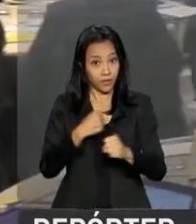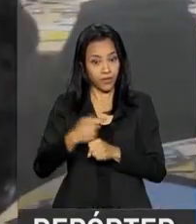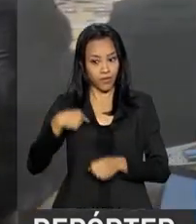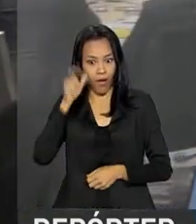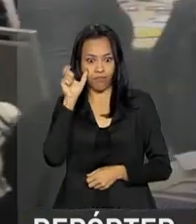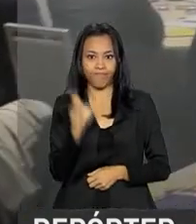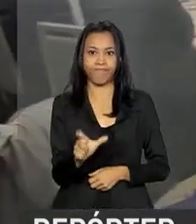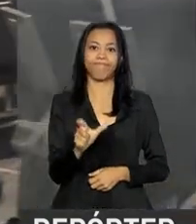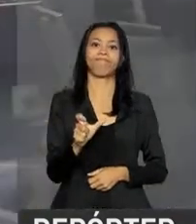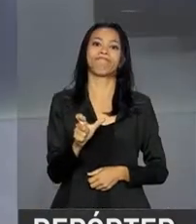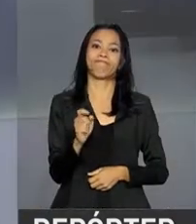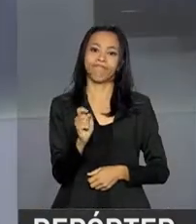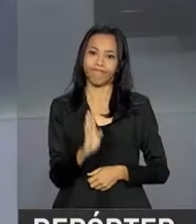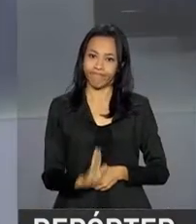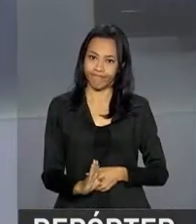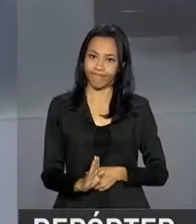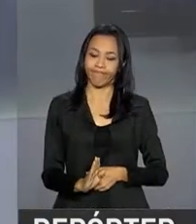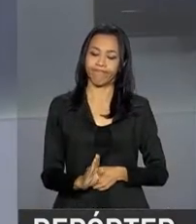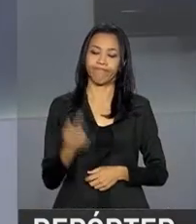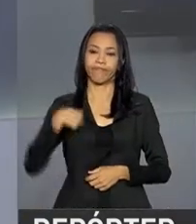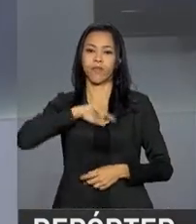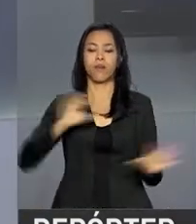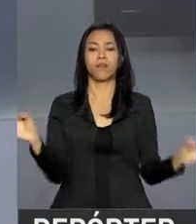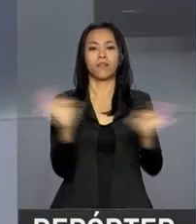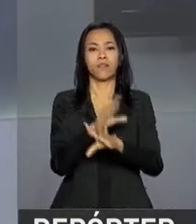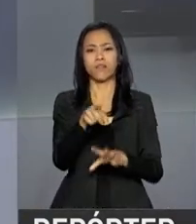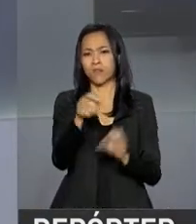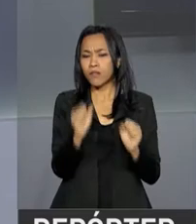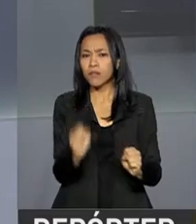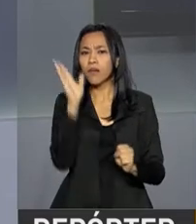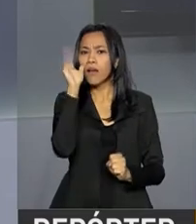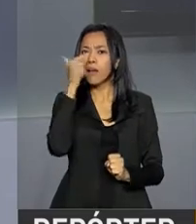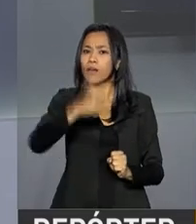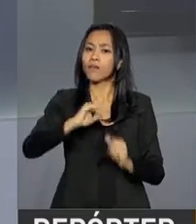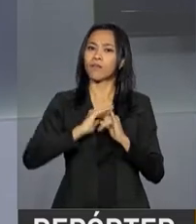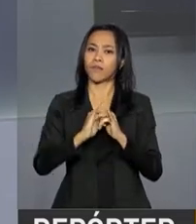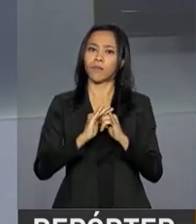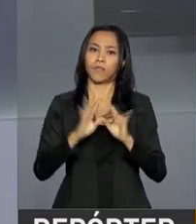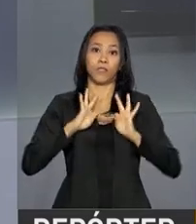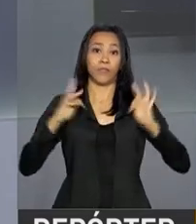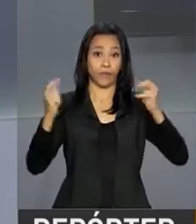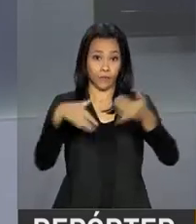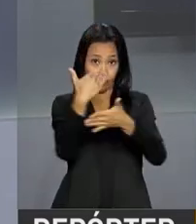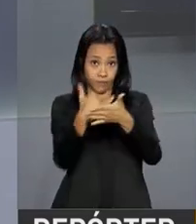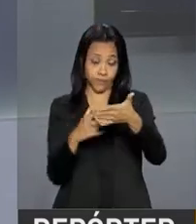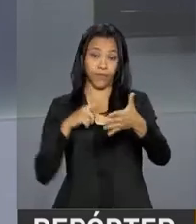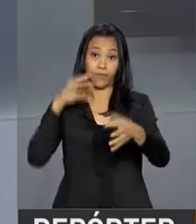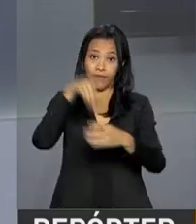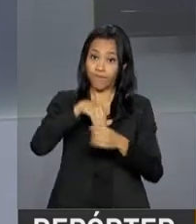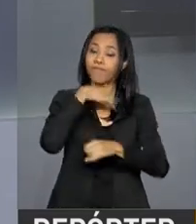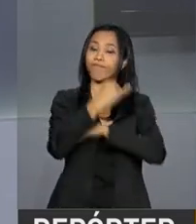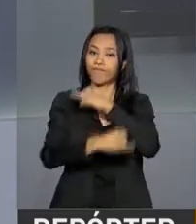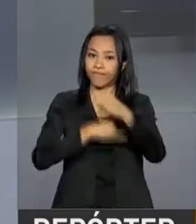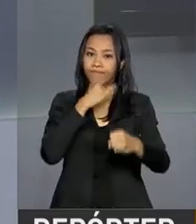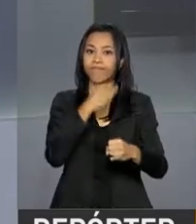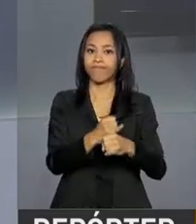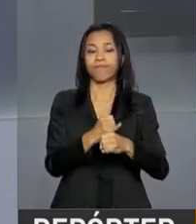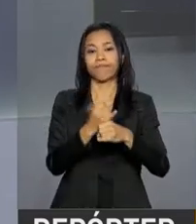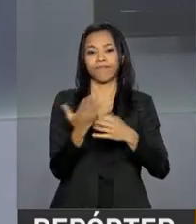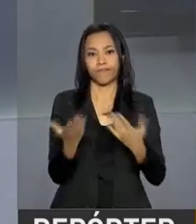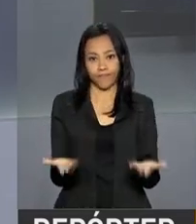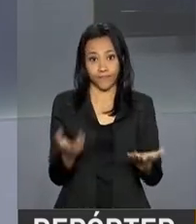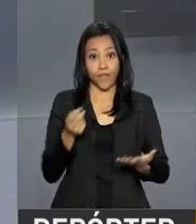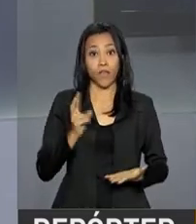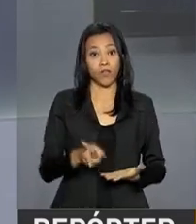otimistas nós ficamos por aqui você pode rever as reportagens no youtube e toda a nossa programação também está na página da